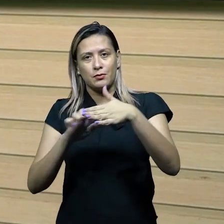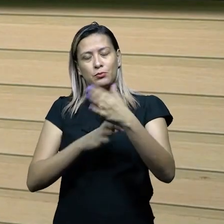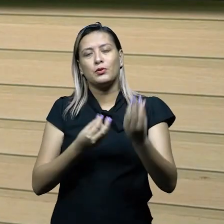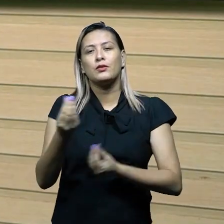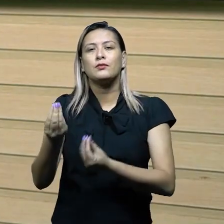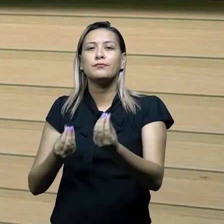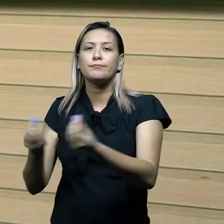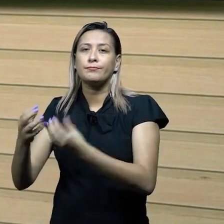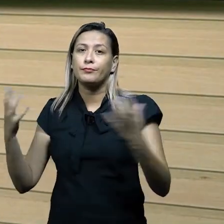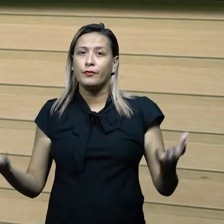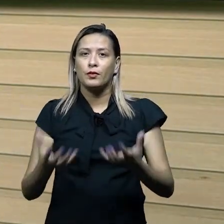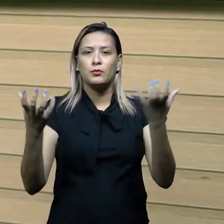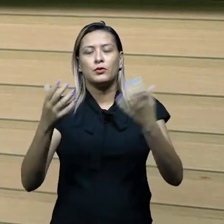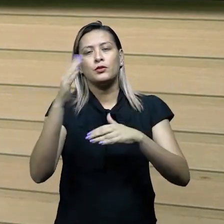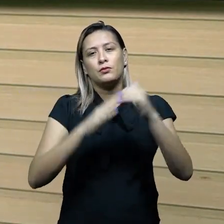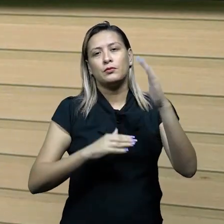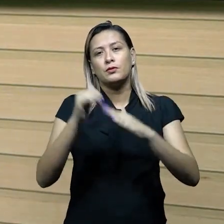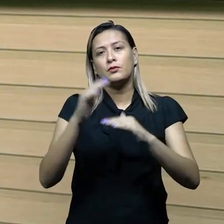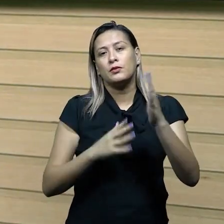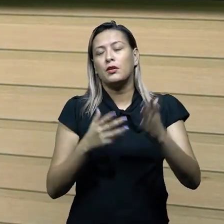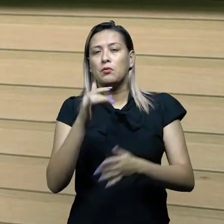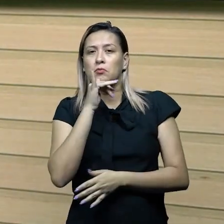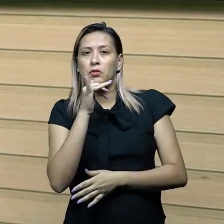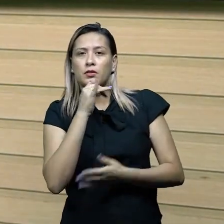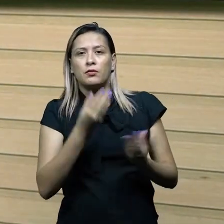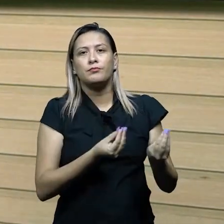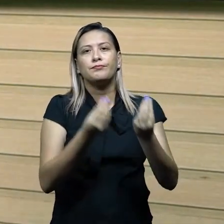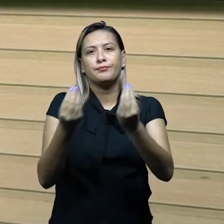ofertar. Isso motiva o empregado. Então vamos lá, vamos